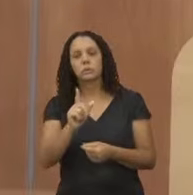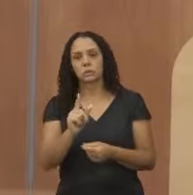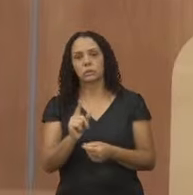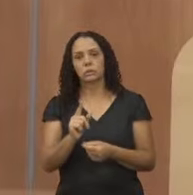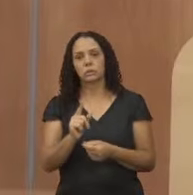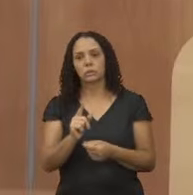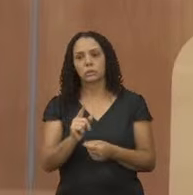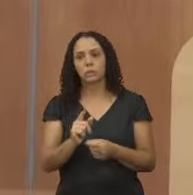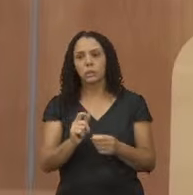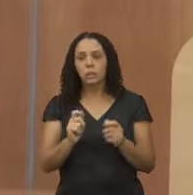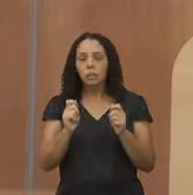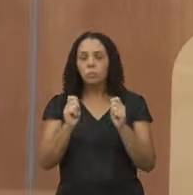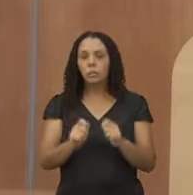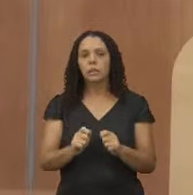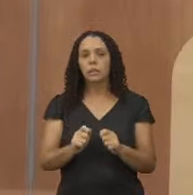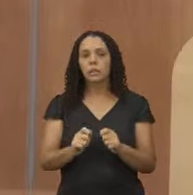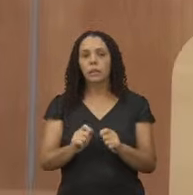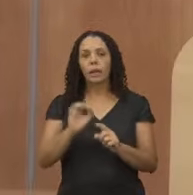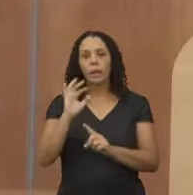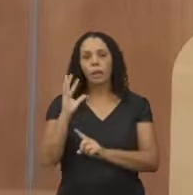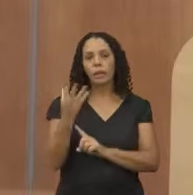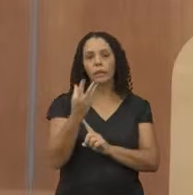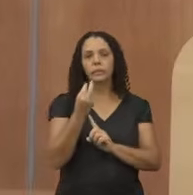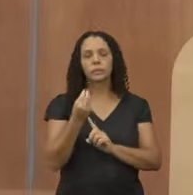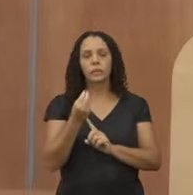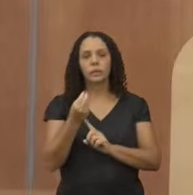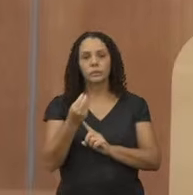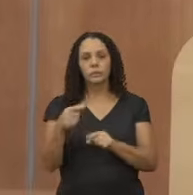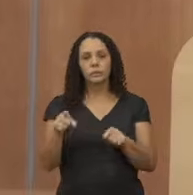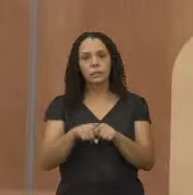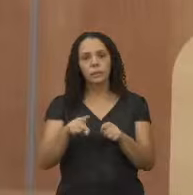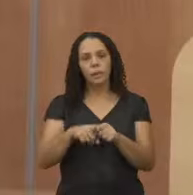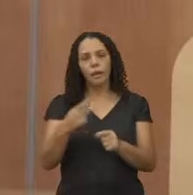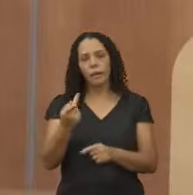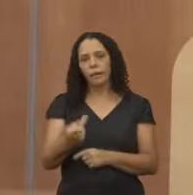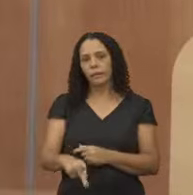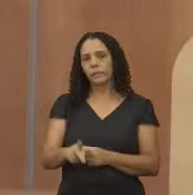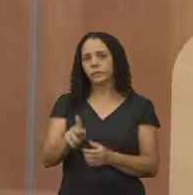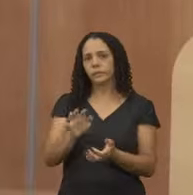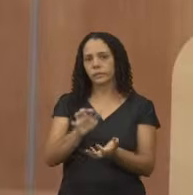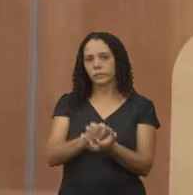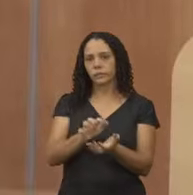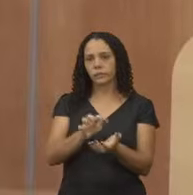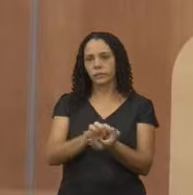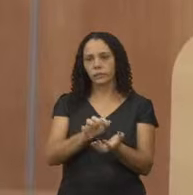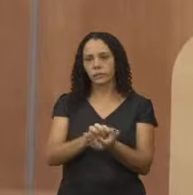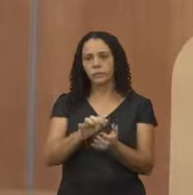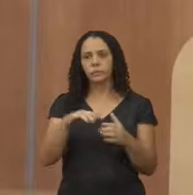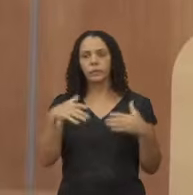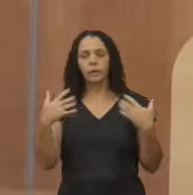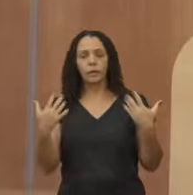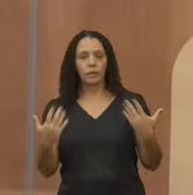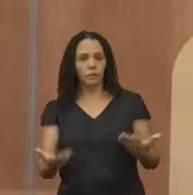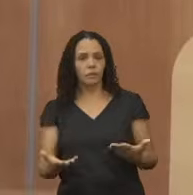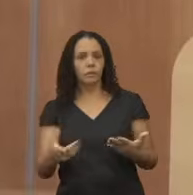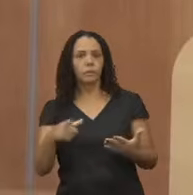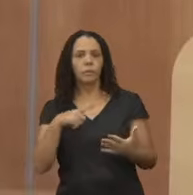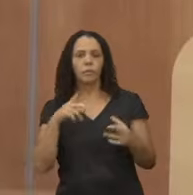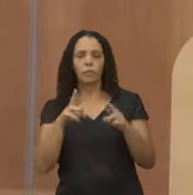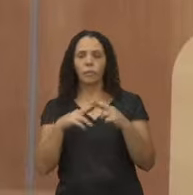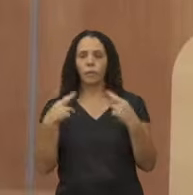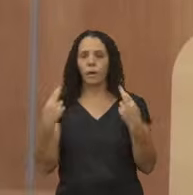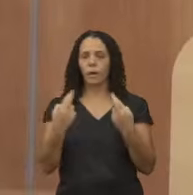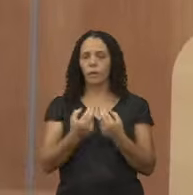a gente pudesse ter essa arte explícita nos muros da nossa cidade. Pois bem, então, diante de uma reunião